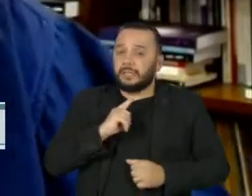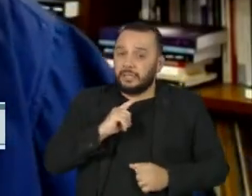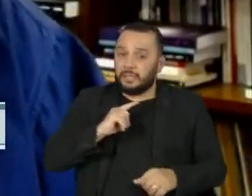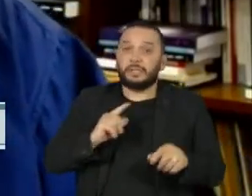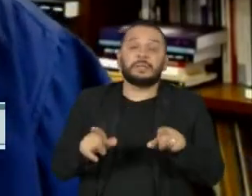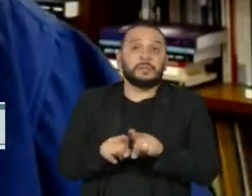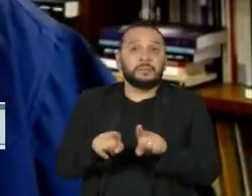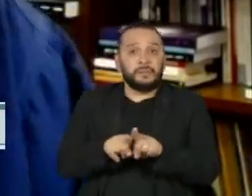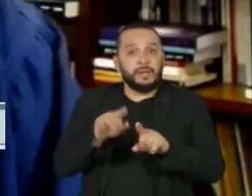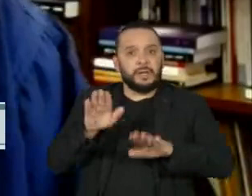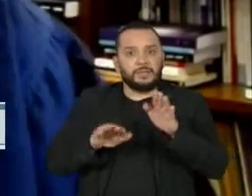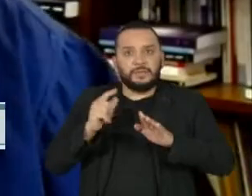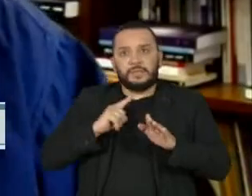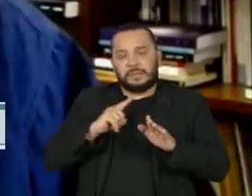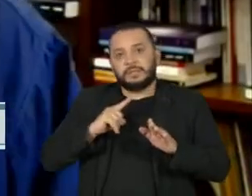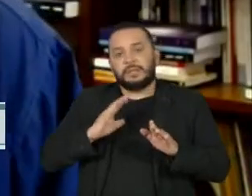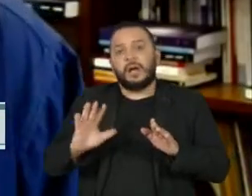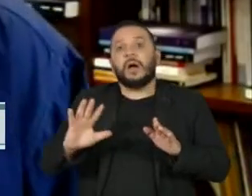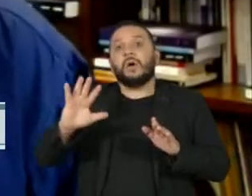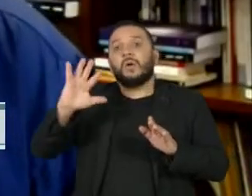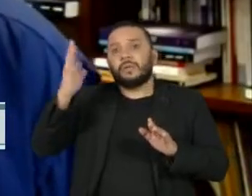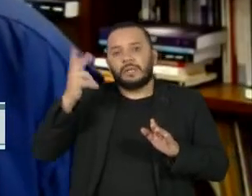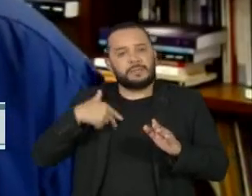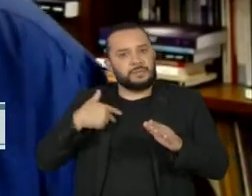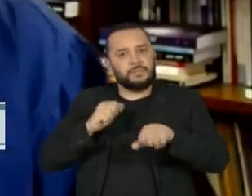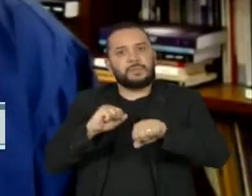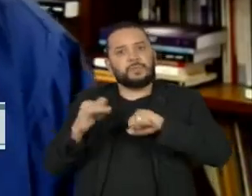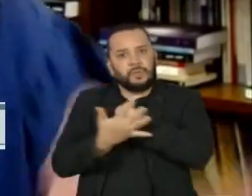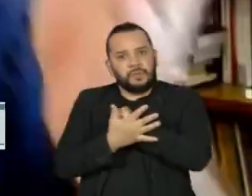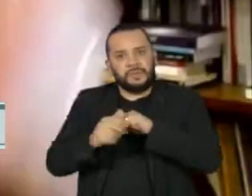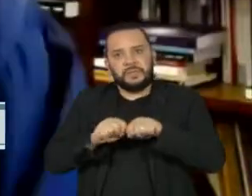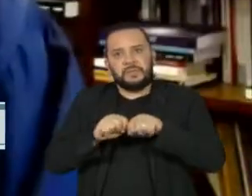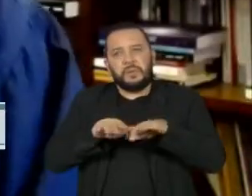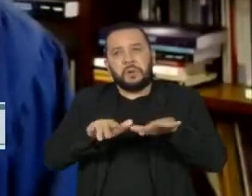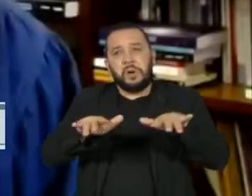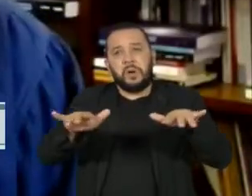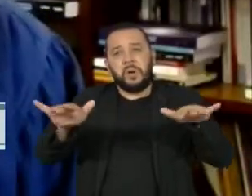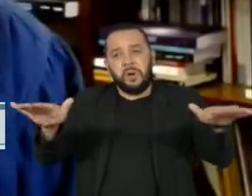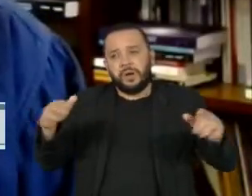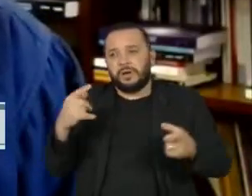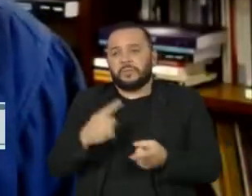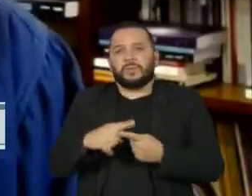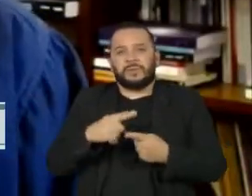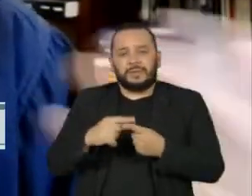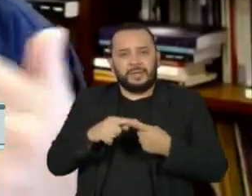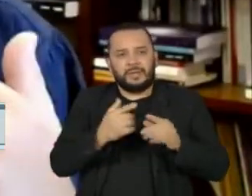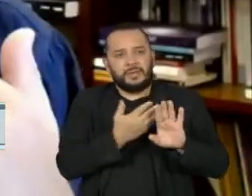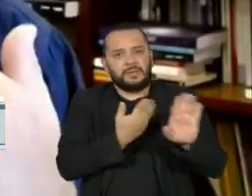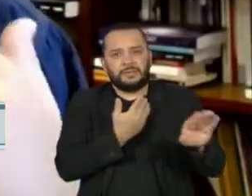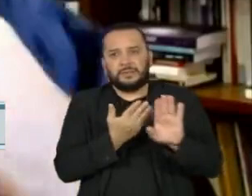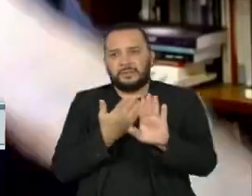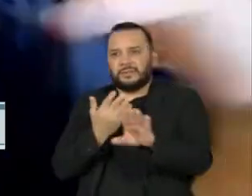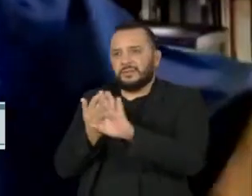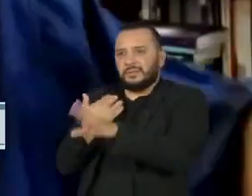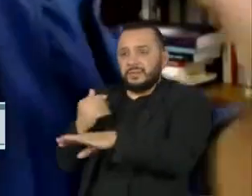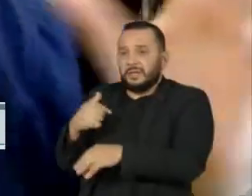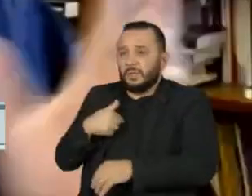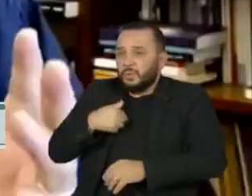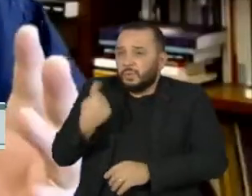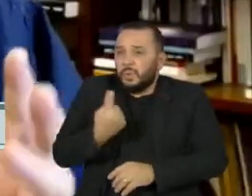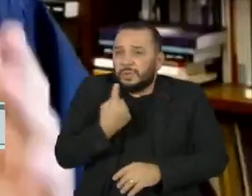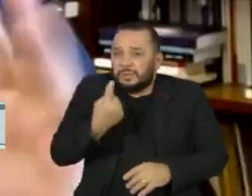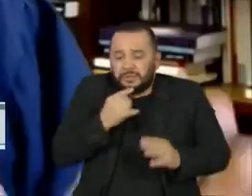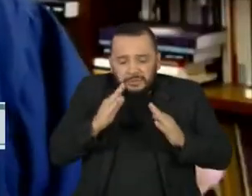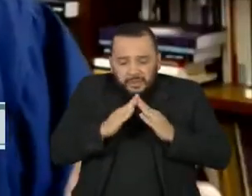situação de adoecimento coletivo como a gente passou com a Covid. Por quê? Porque ela corta relações, porque ela impõe um